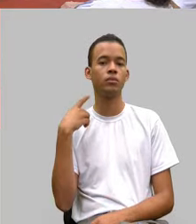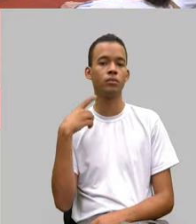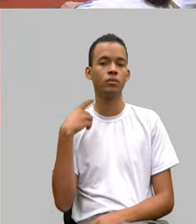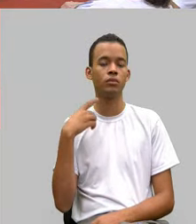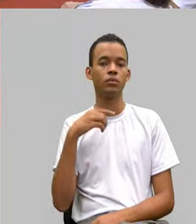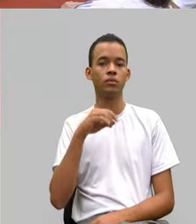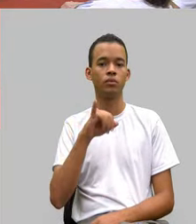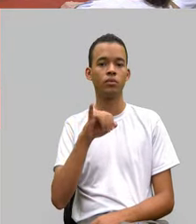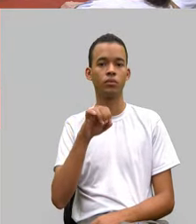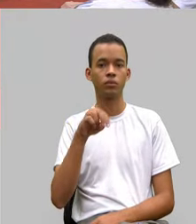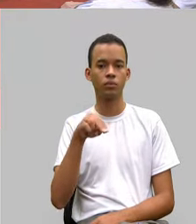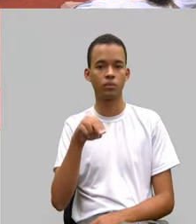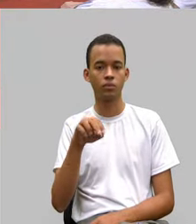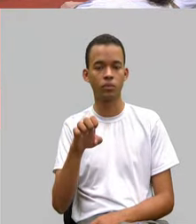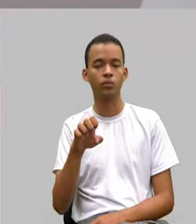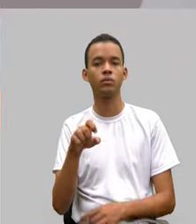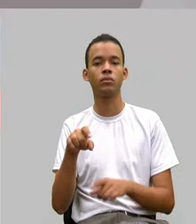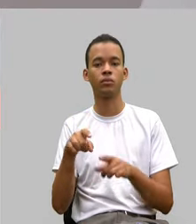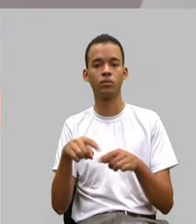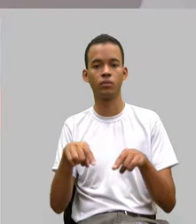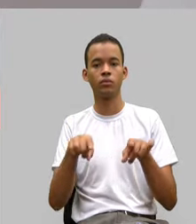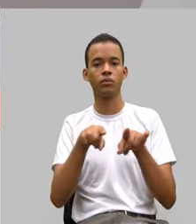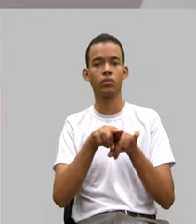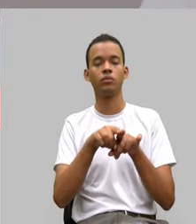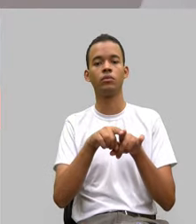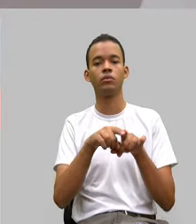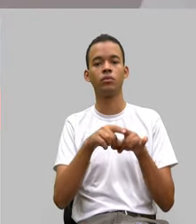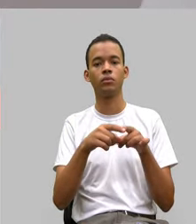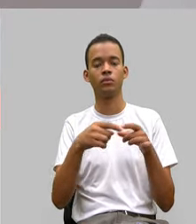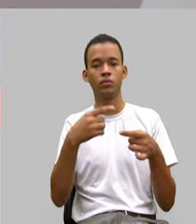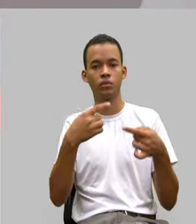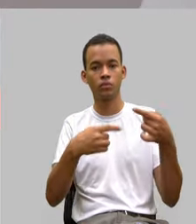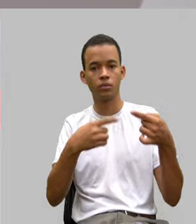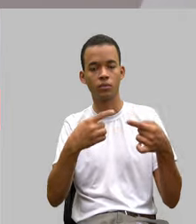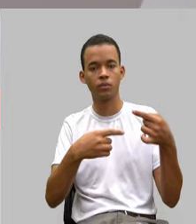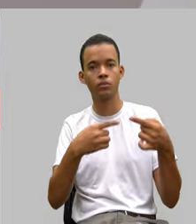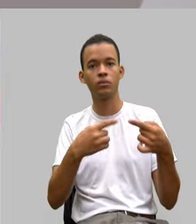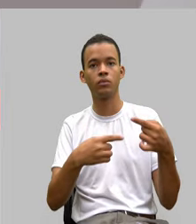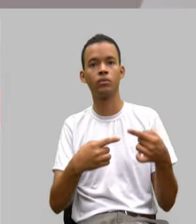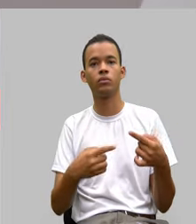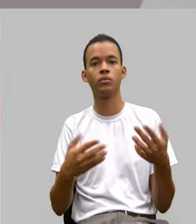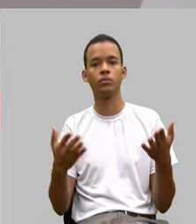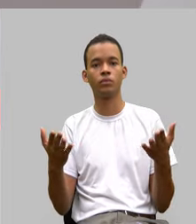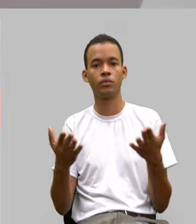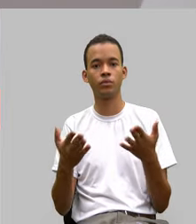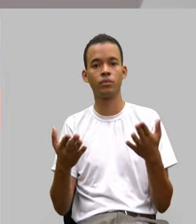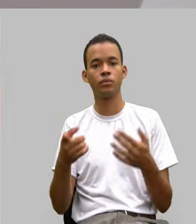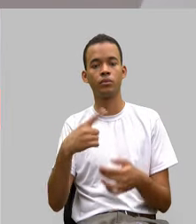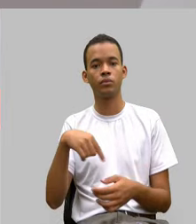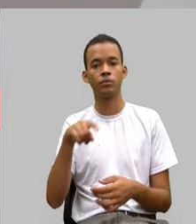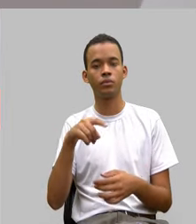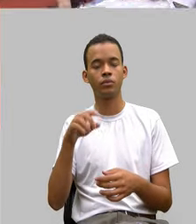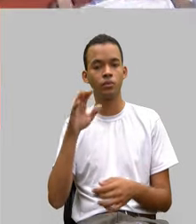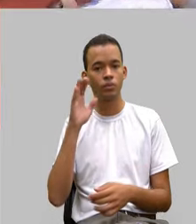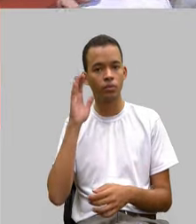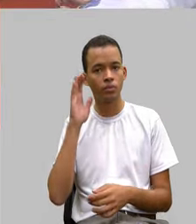requerimento senhoras e senhores nesse momento ouviremos o Hino Nacional Brasileiro